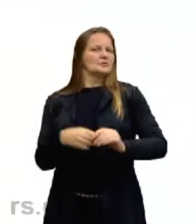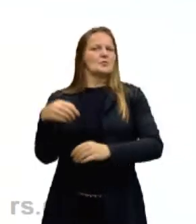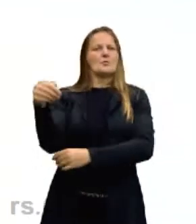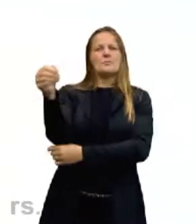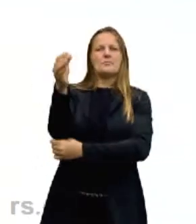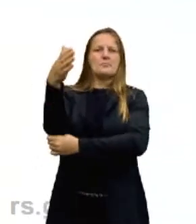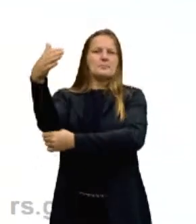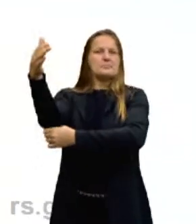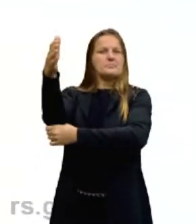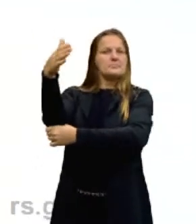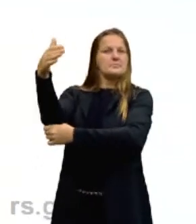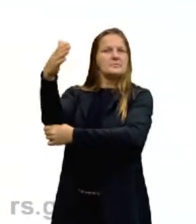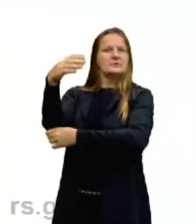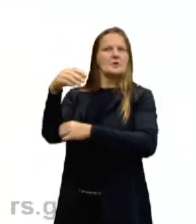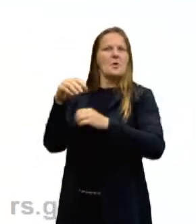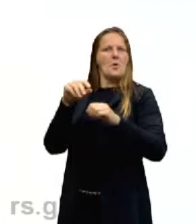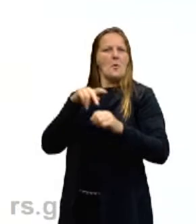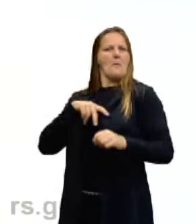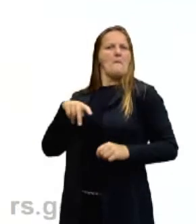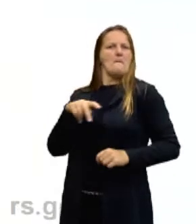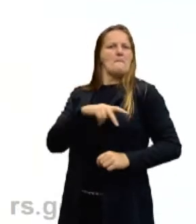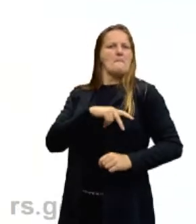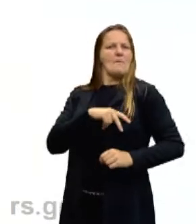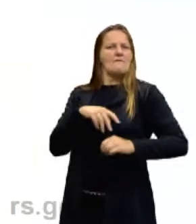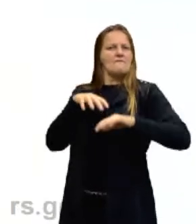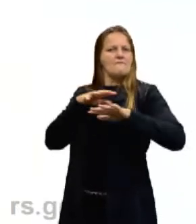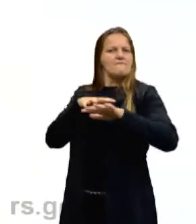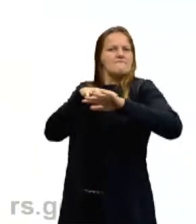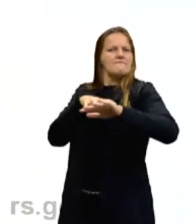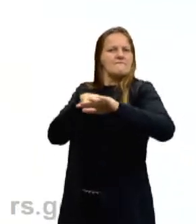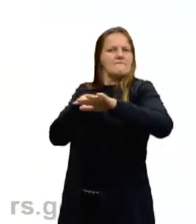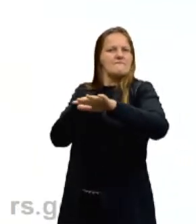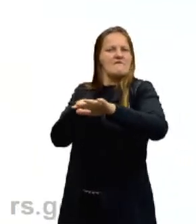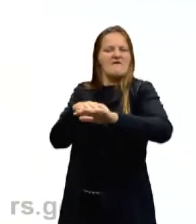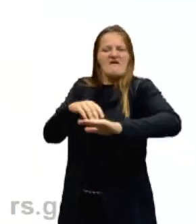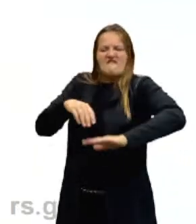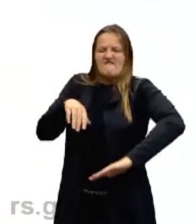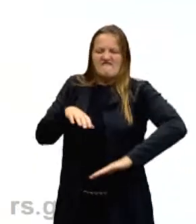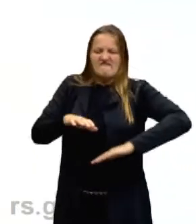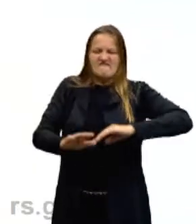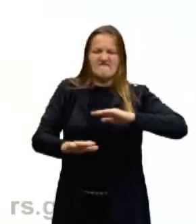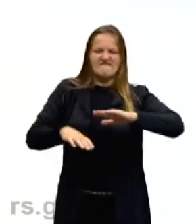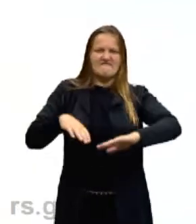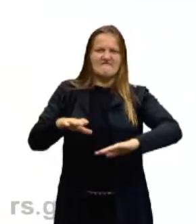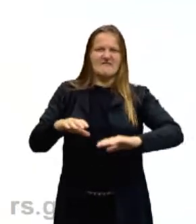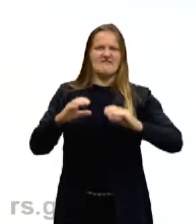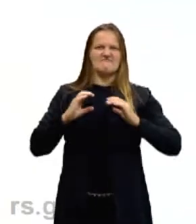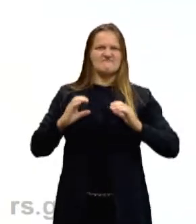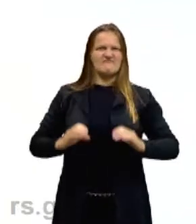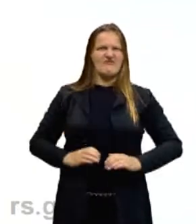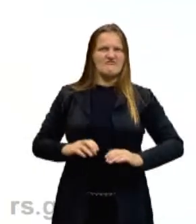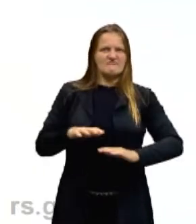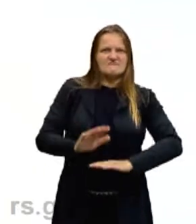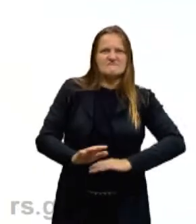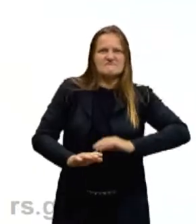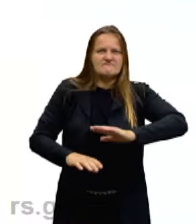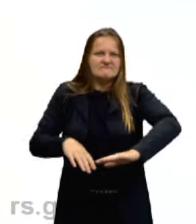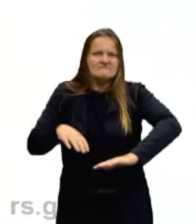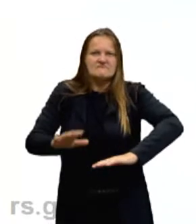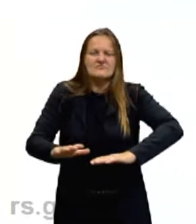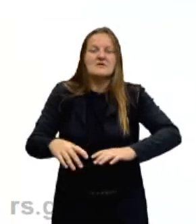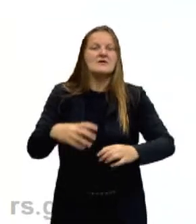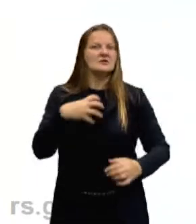bandeira conduzindo esse povo eufórico pisando e alguns corpos ali desse desse sentimento de